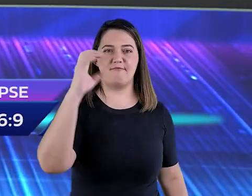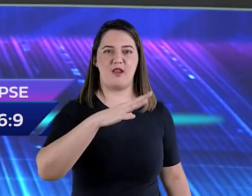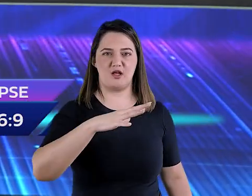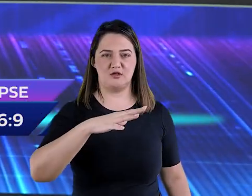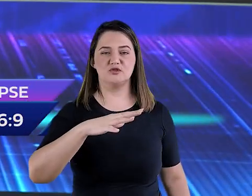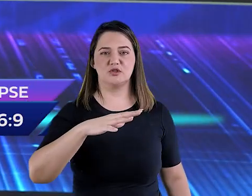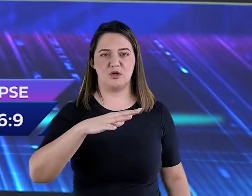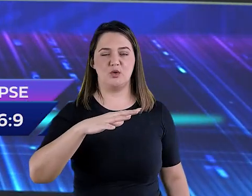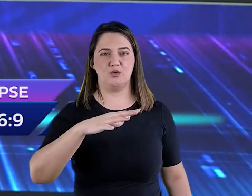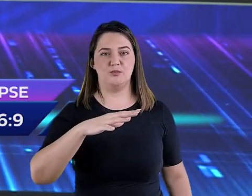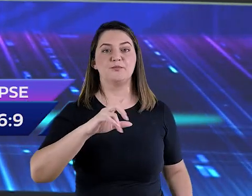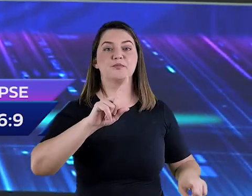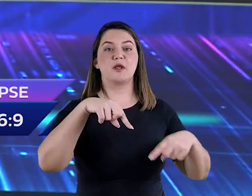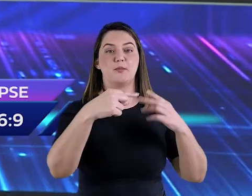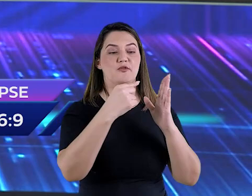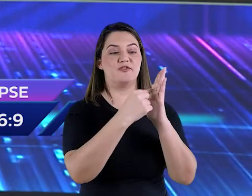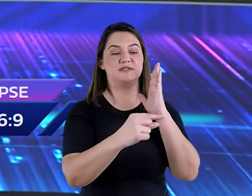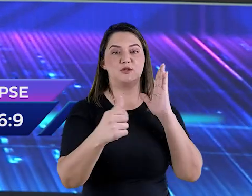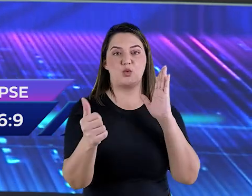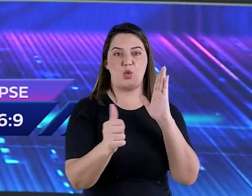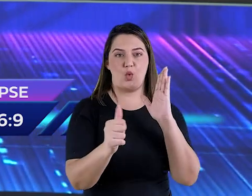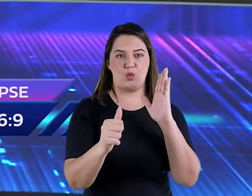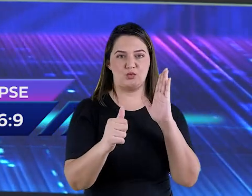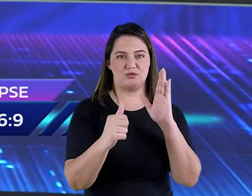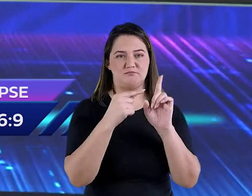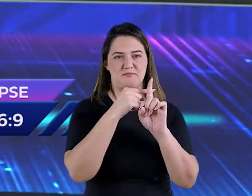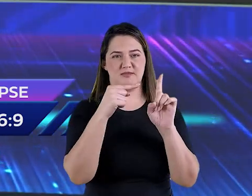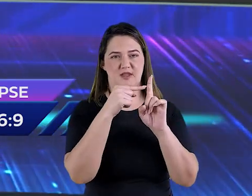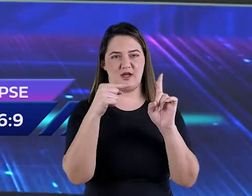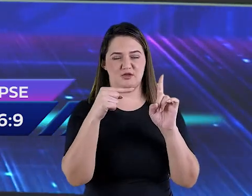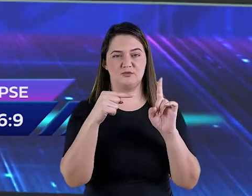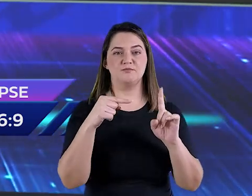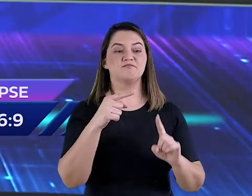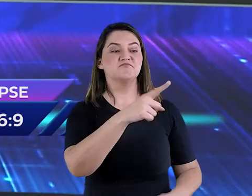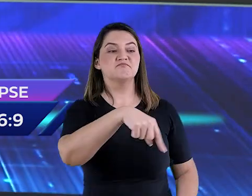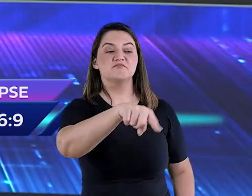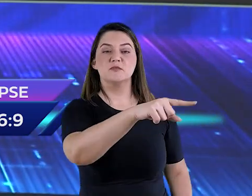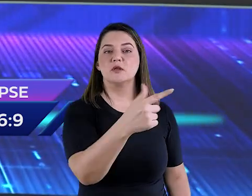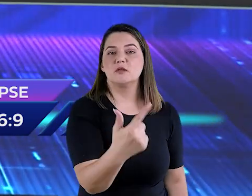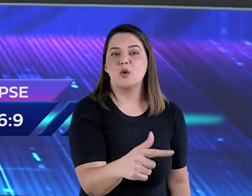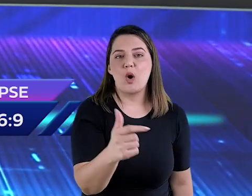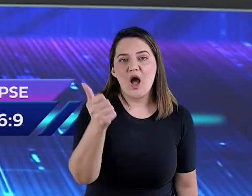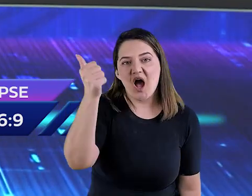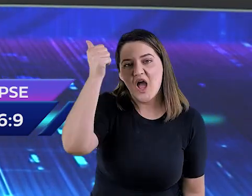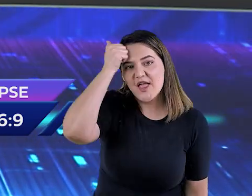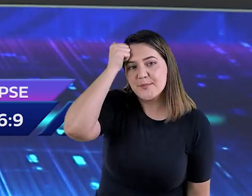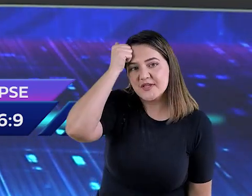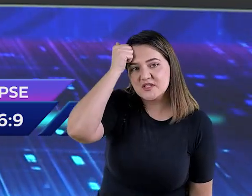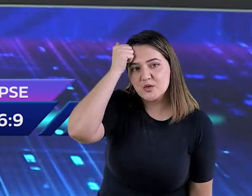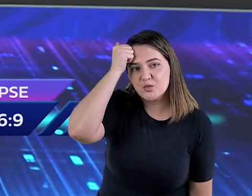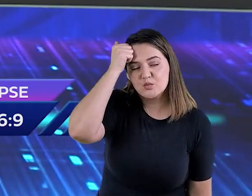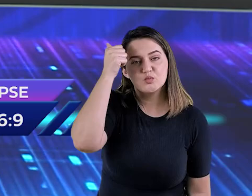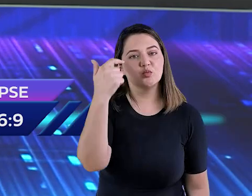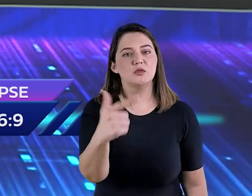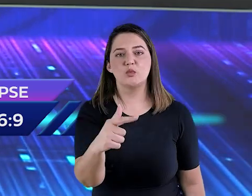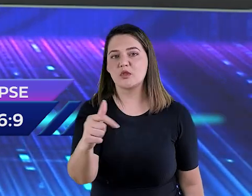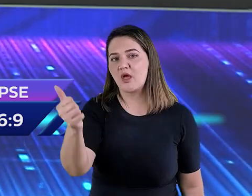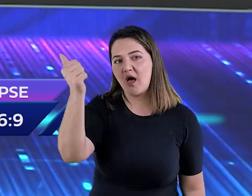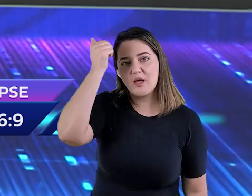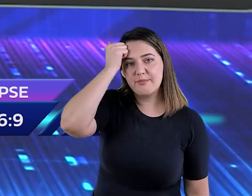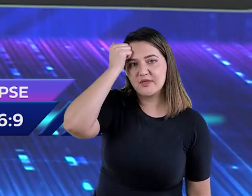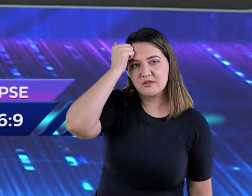também, no versículo 11, finalzinho, e não se arrependeram de suas